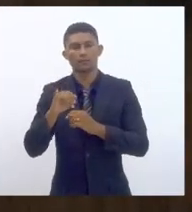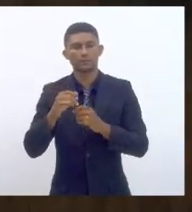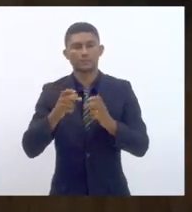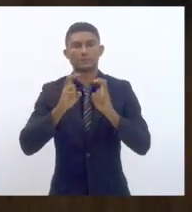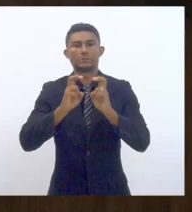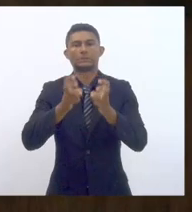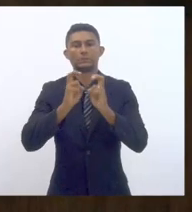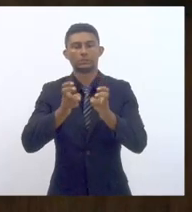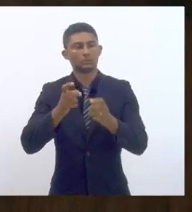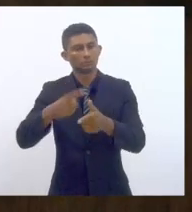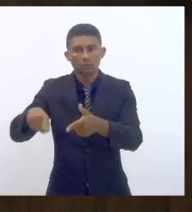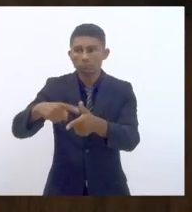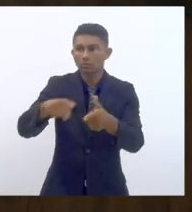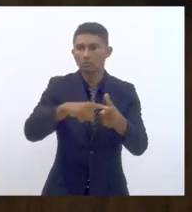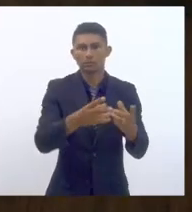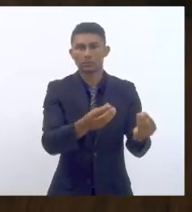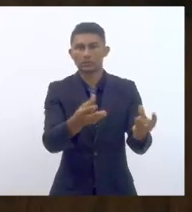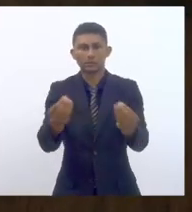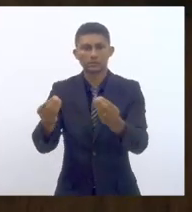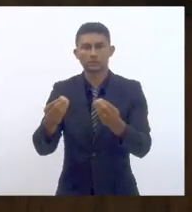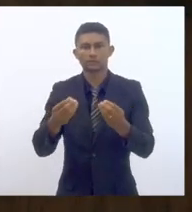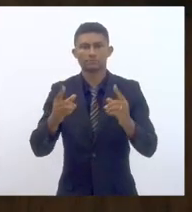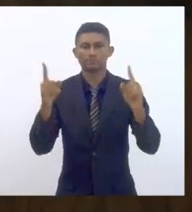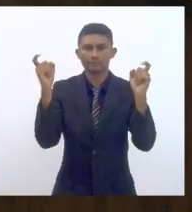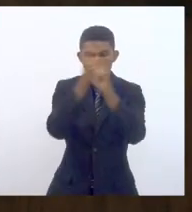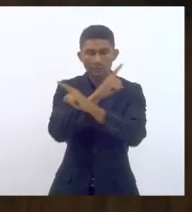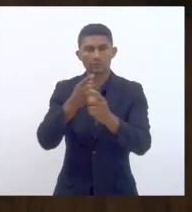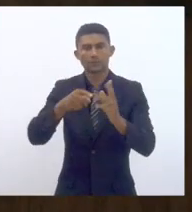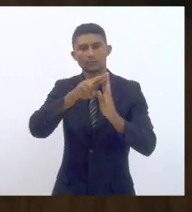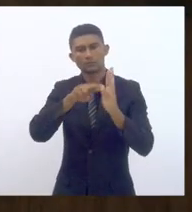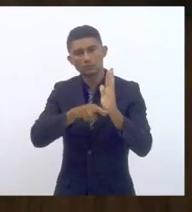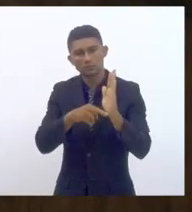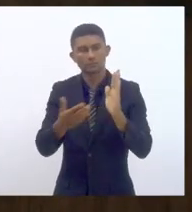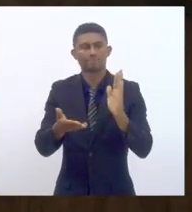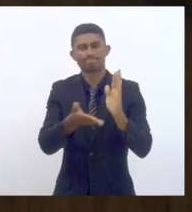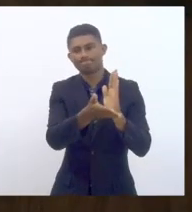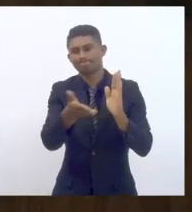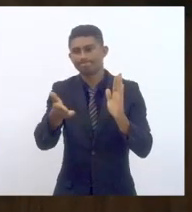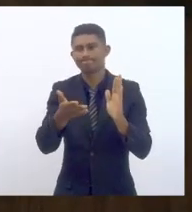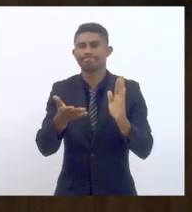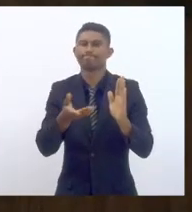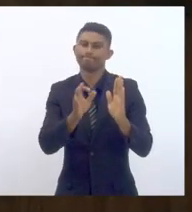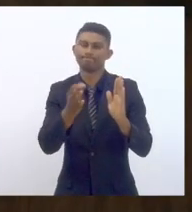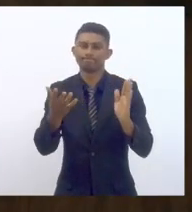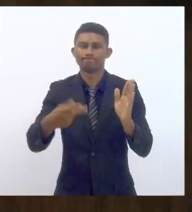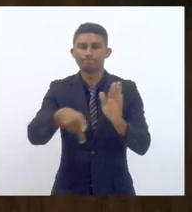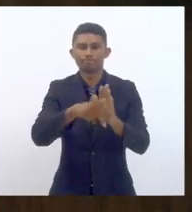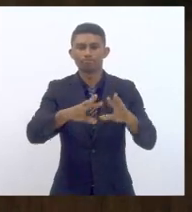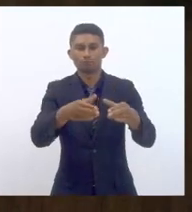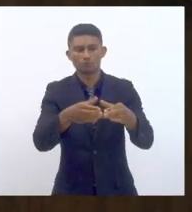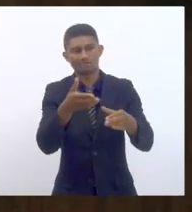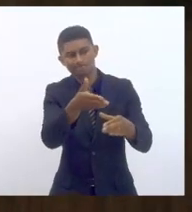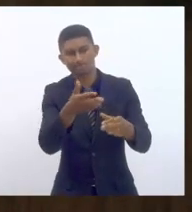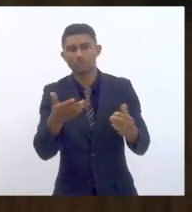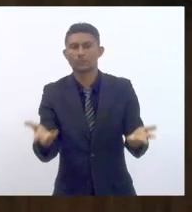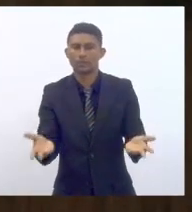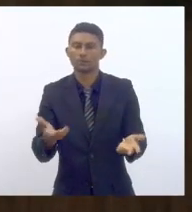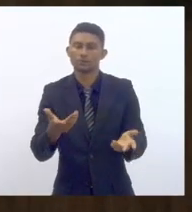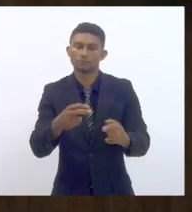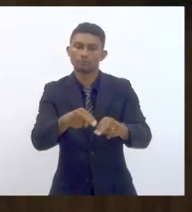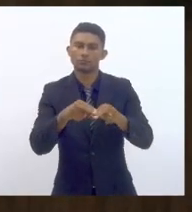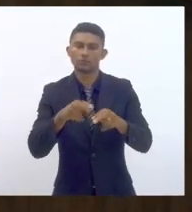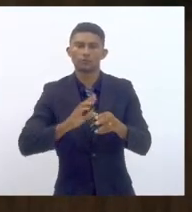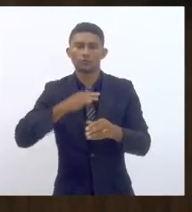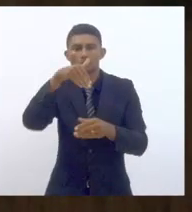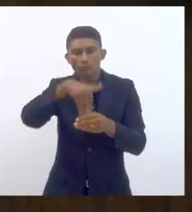entre eles, muita dificuldade no trabalho de regulação do serviço concedido por parte da Getrans. Portanto, o nosso voto,